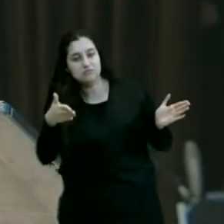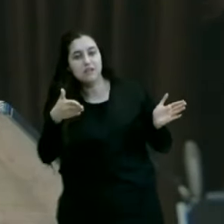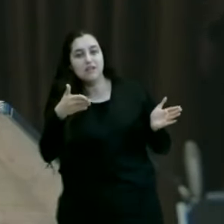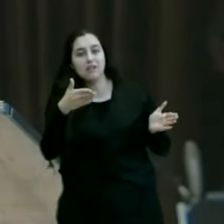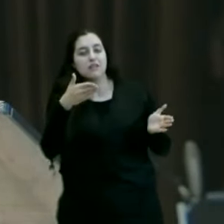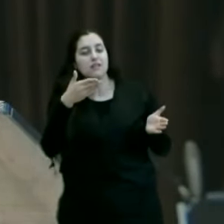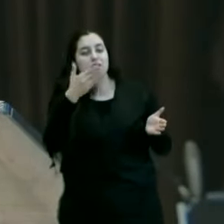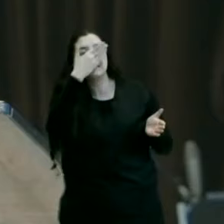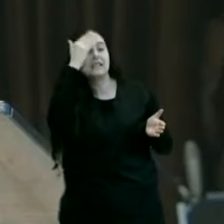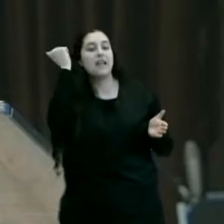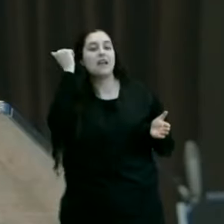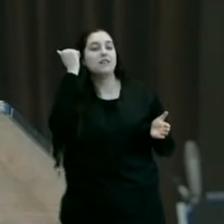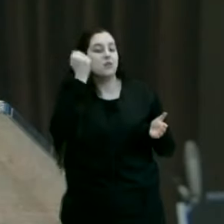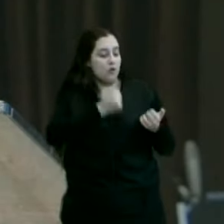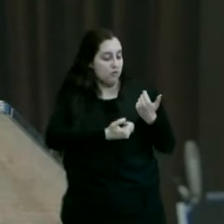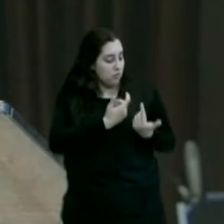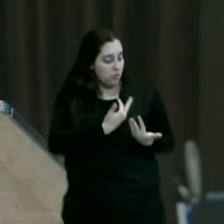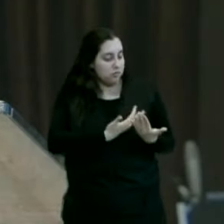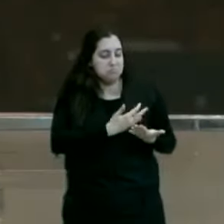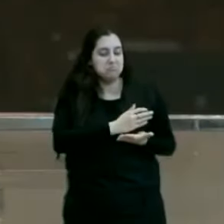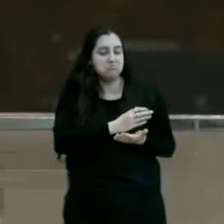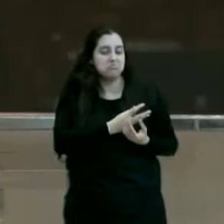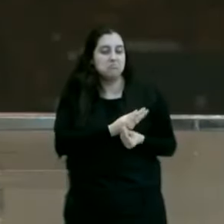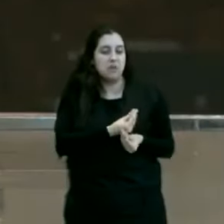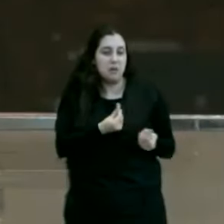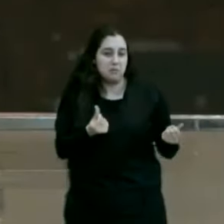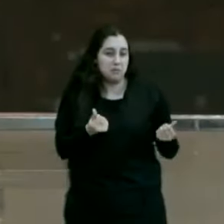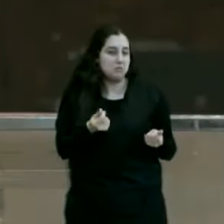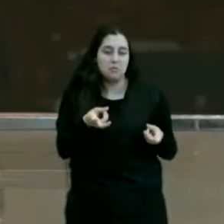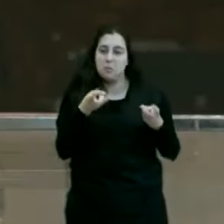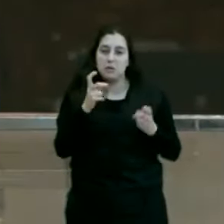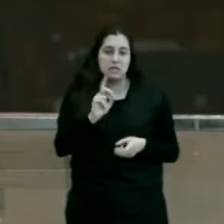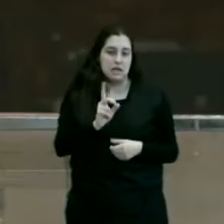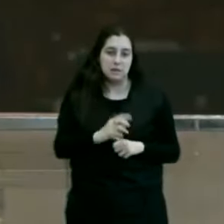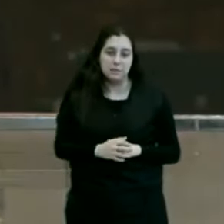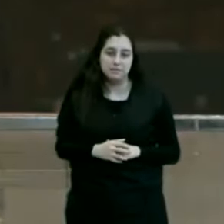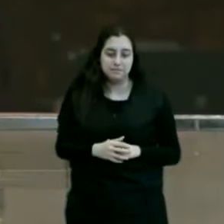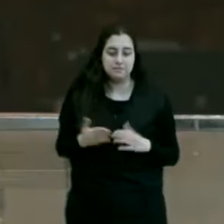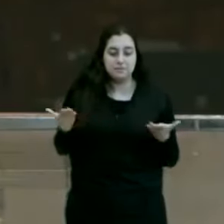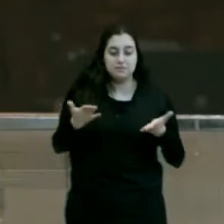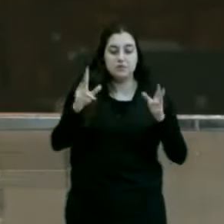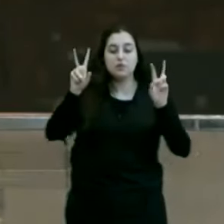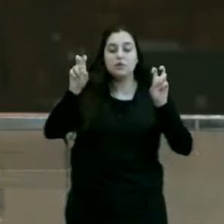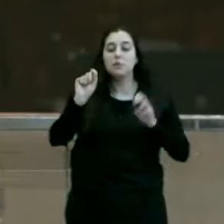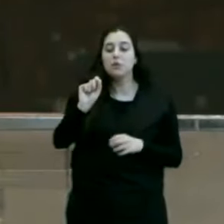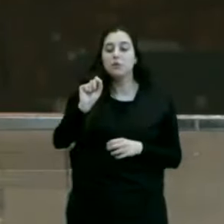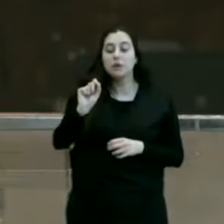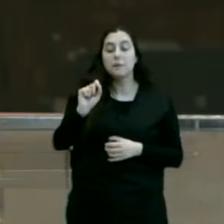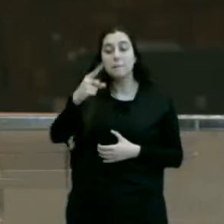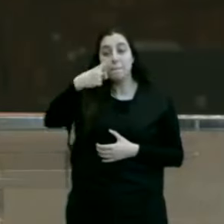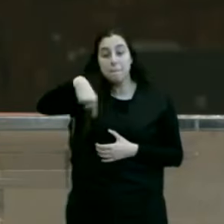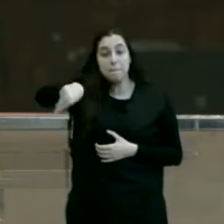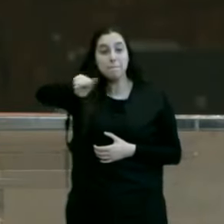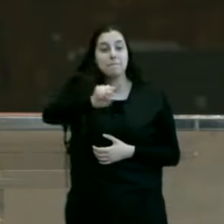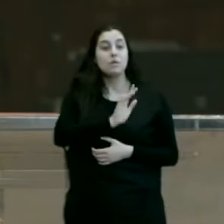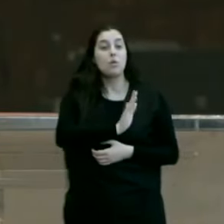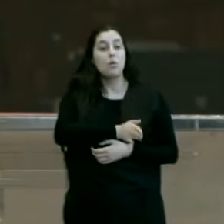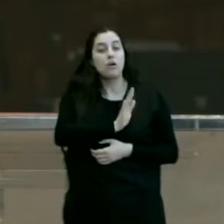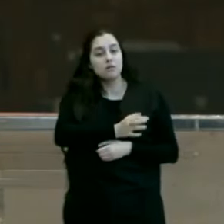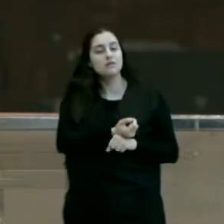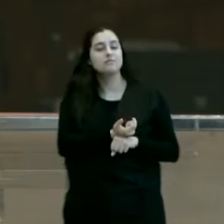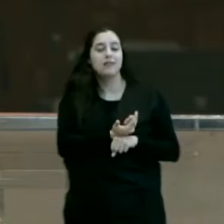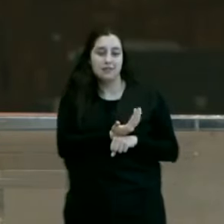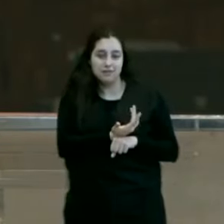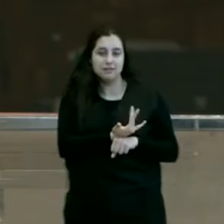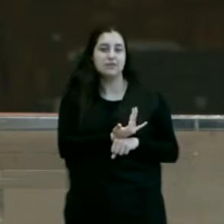e nós não vamos percebendo. E para falar sobre o tema que eu trouxe para vocês, que é corações